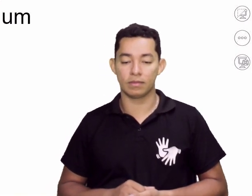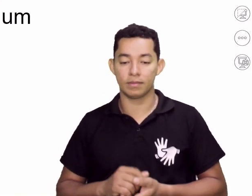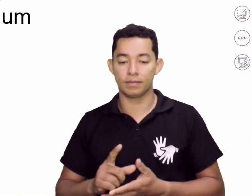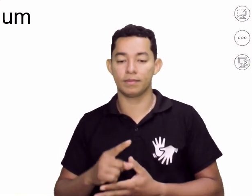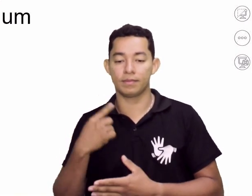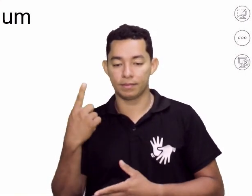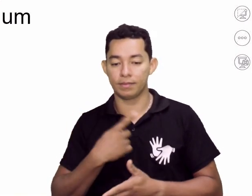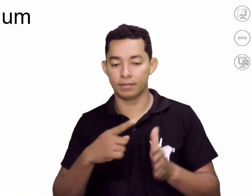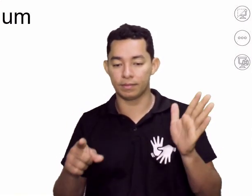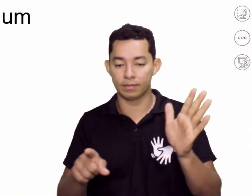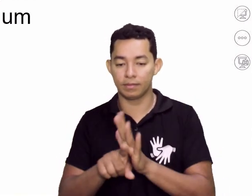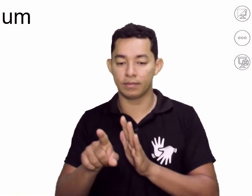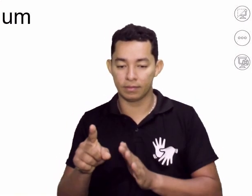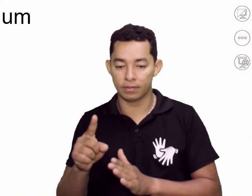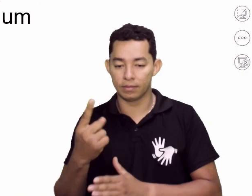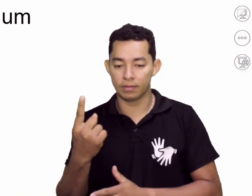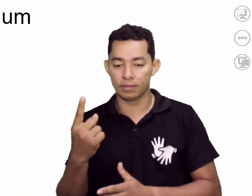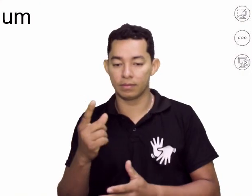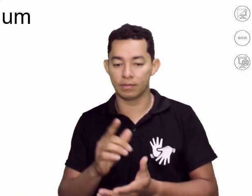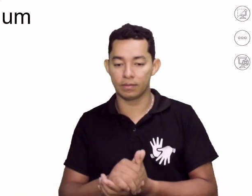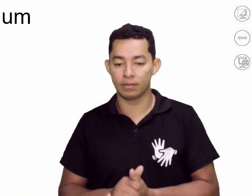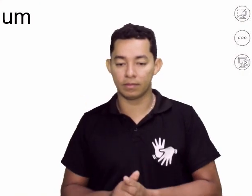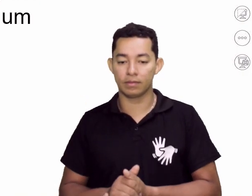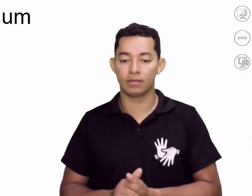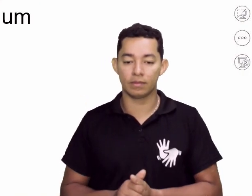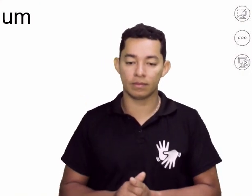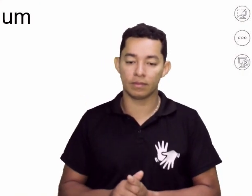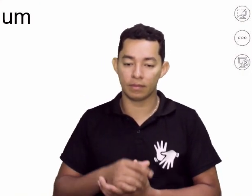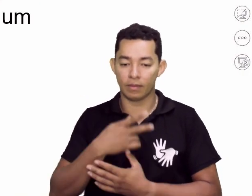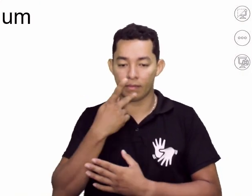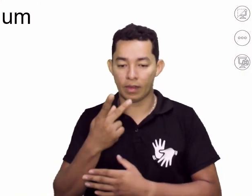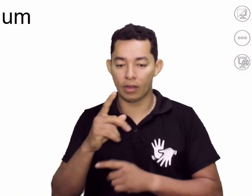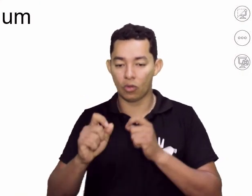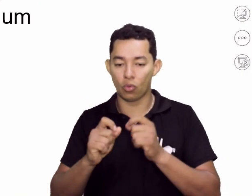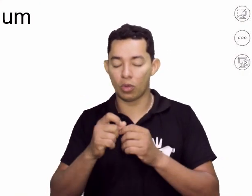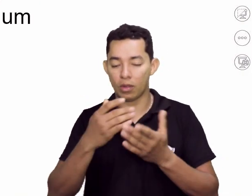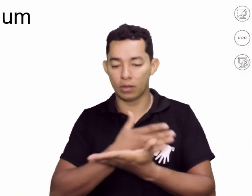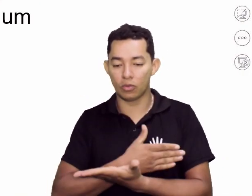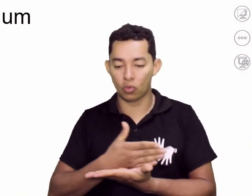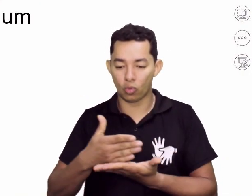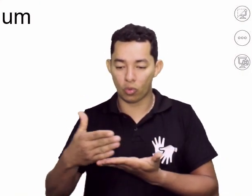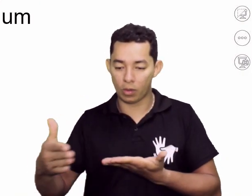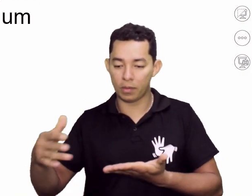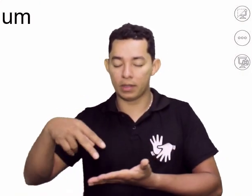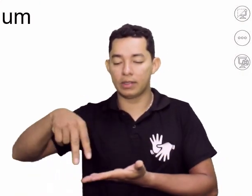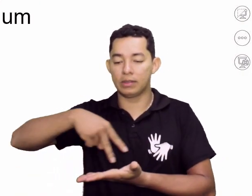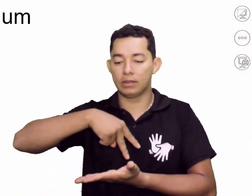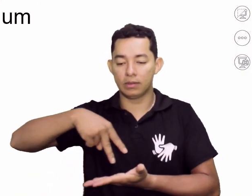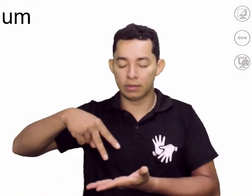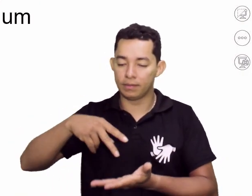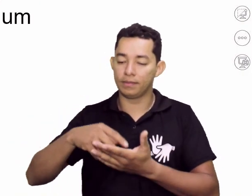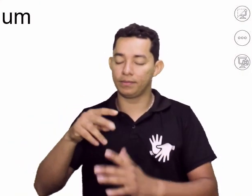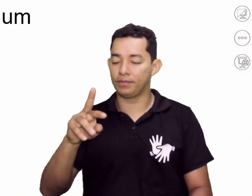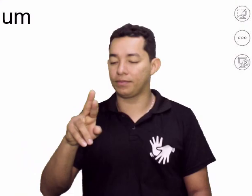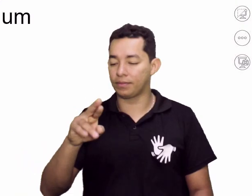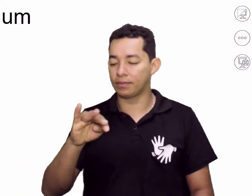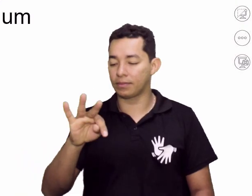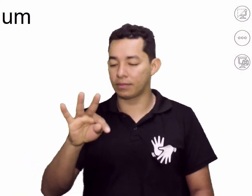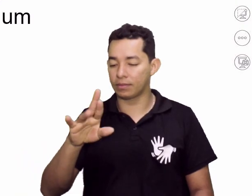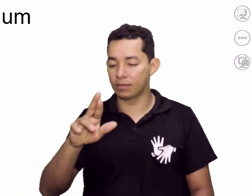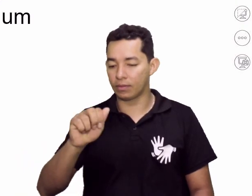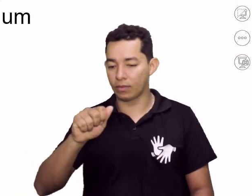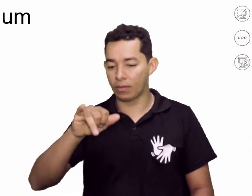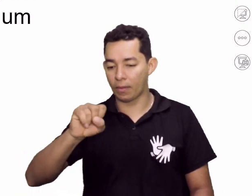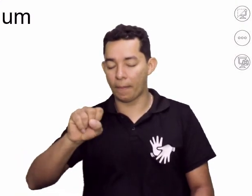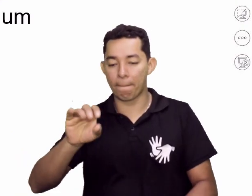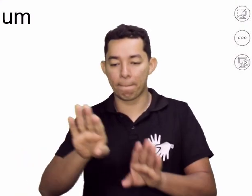Na nossa questão de número 1, sobre as origens da dança, os rituais e a